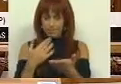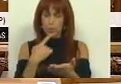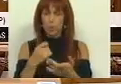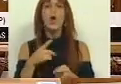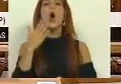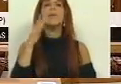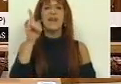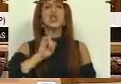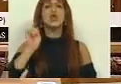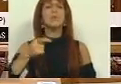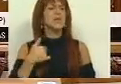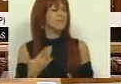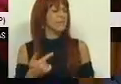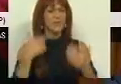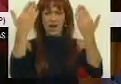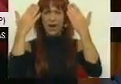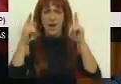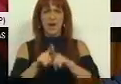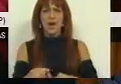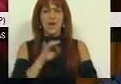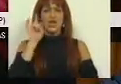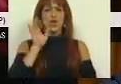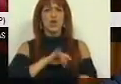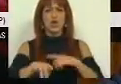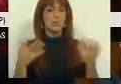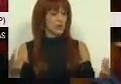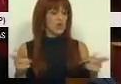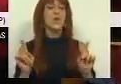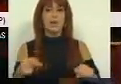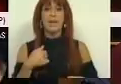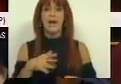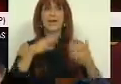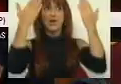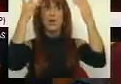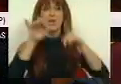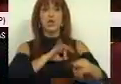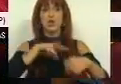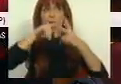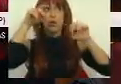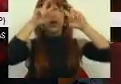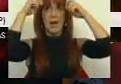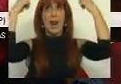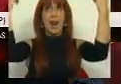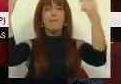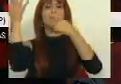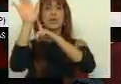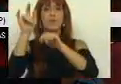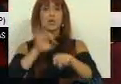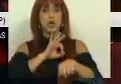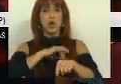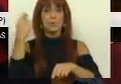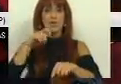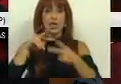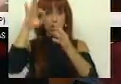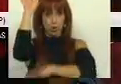Muito obrigada, Sra. Presidente, eu saúdo a saúde das Sras. e Srs. Deputados e queria saudar os Srs. Autarcas presentes, nomeadamente os Srs.